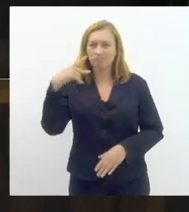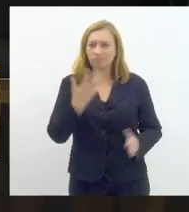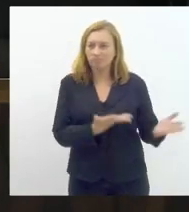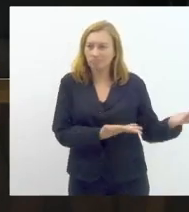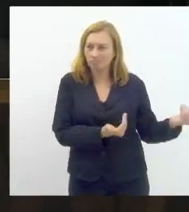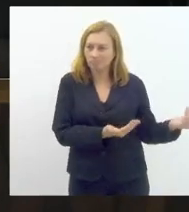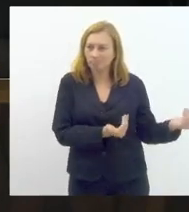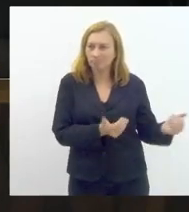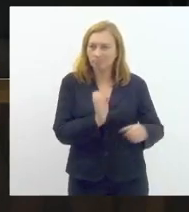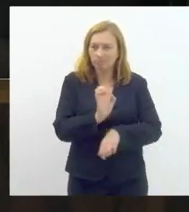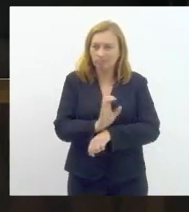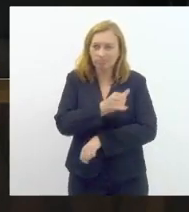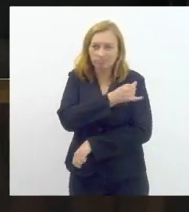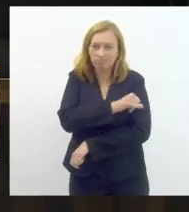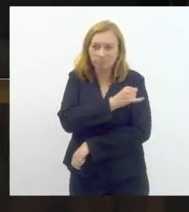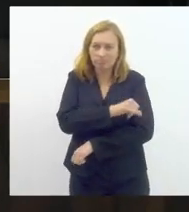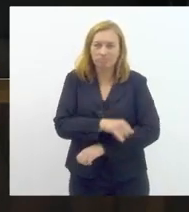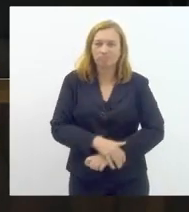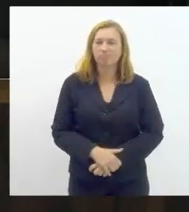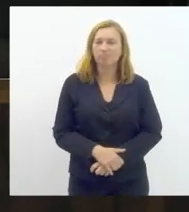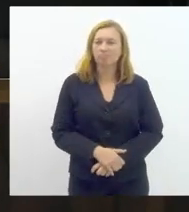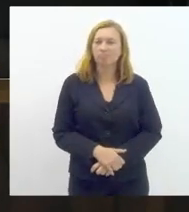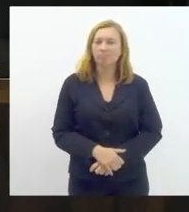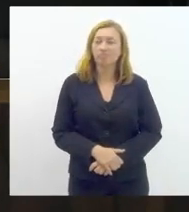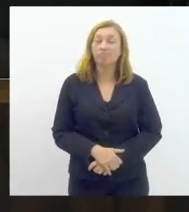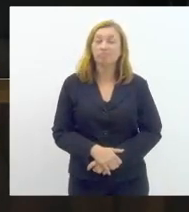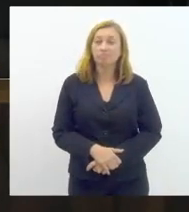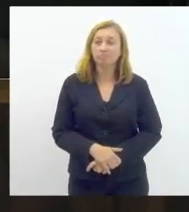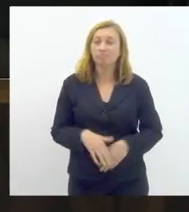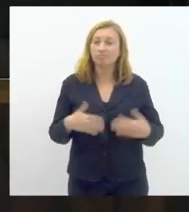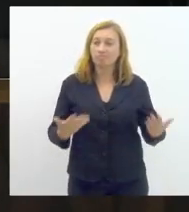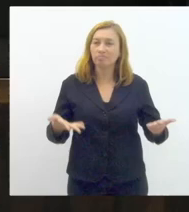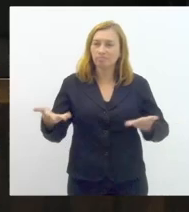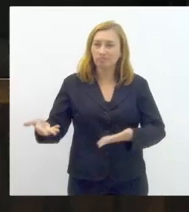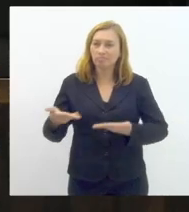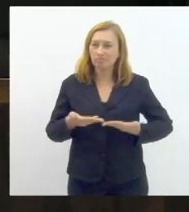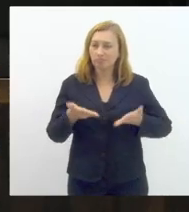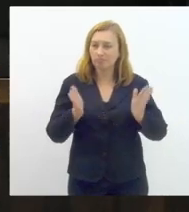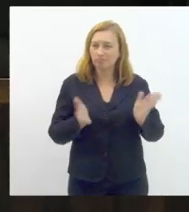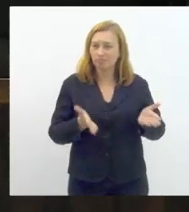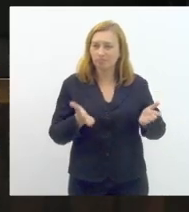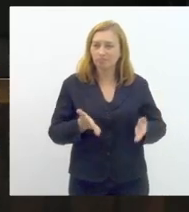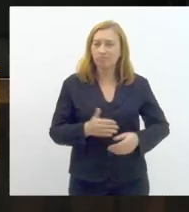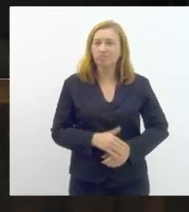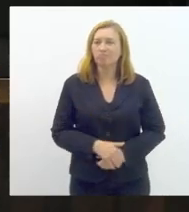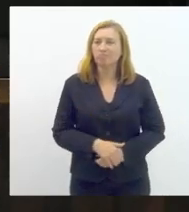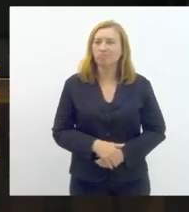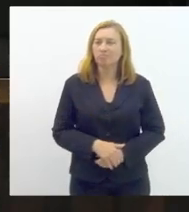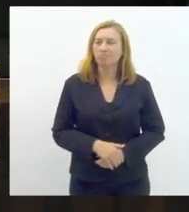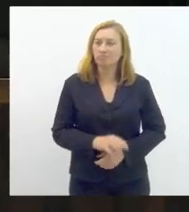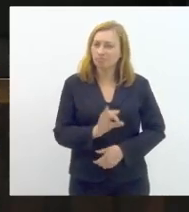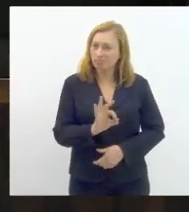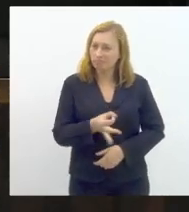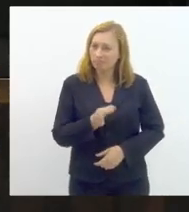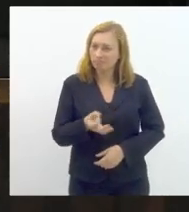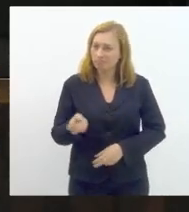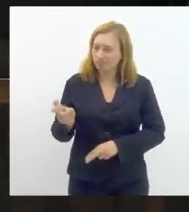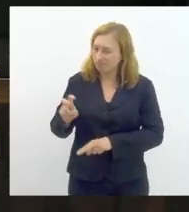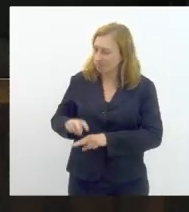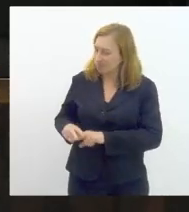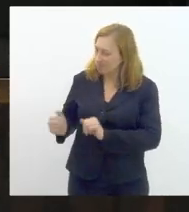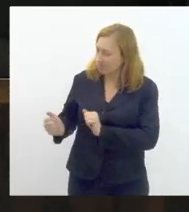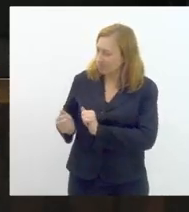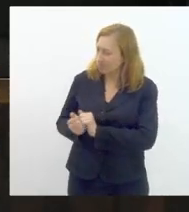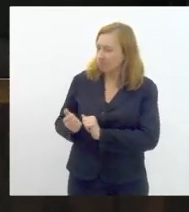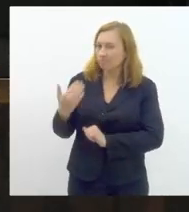Juvenil do Estado do Rio de Janeiro. Então, vou convocar agora, convocar firmemente para ficar aqui do meu